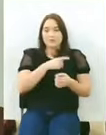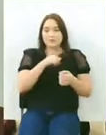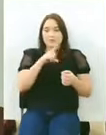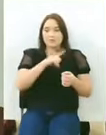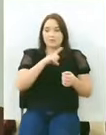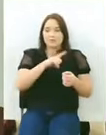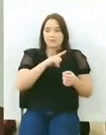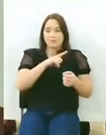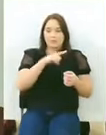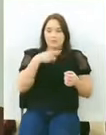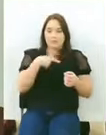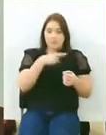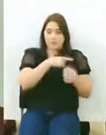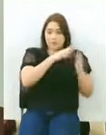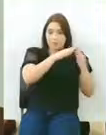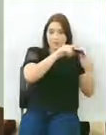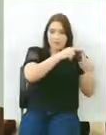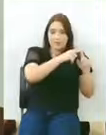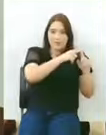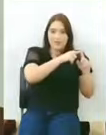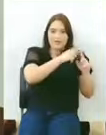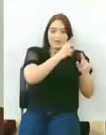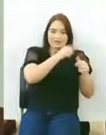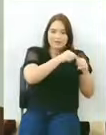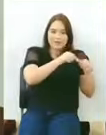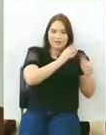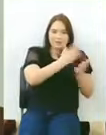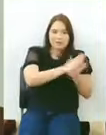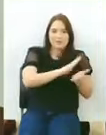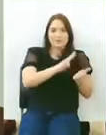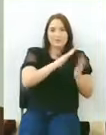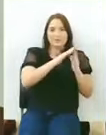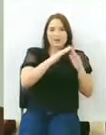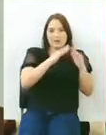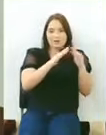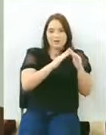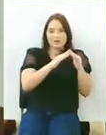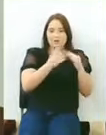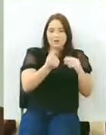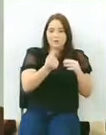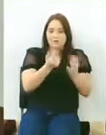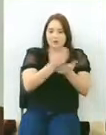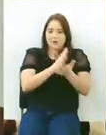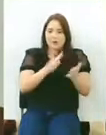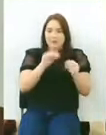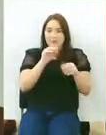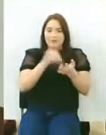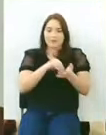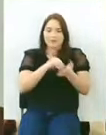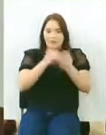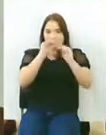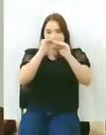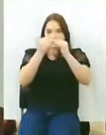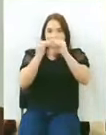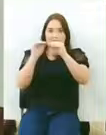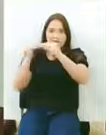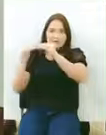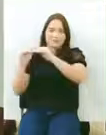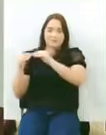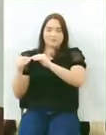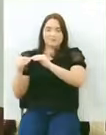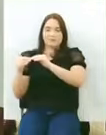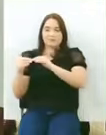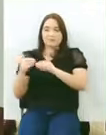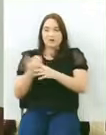pastor de uma igreja que tinha uma família que estava terminando a sua casa, mas o dinheiro acabou e ficou faltando o telhado. Tinha